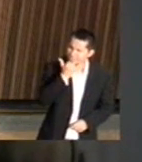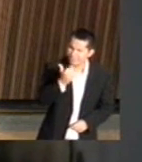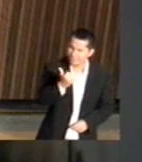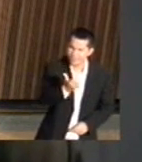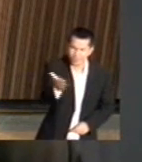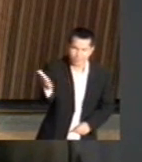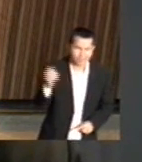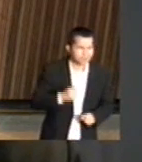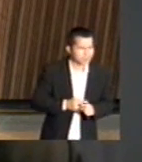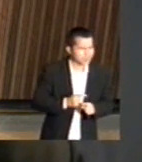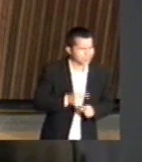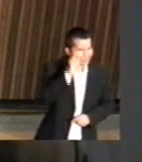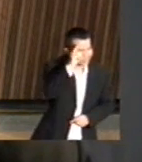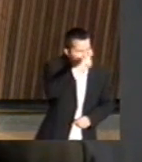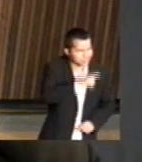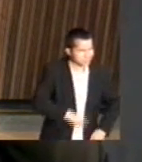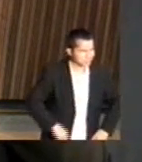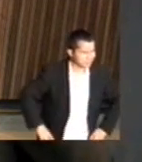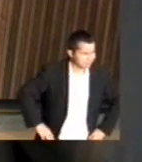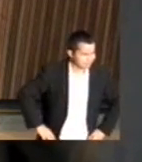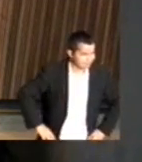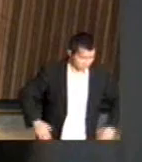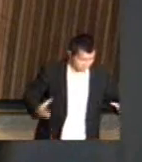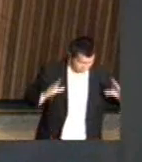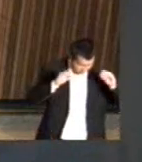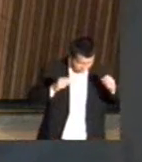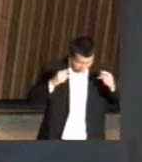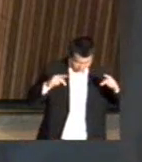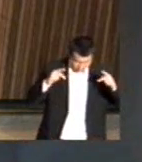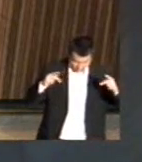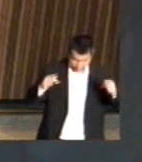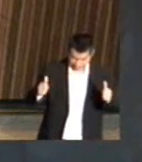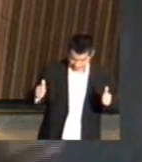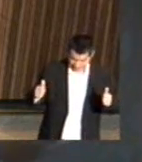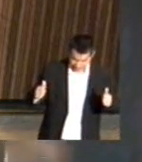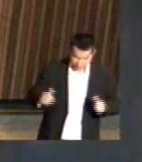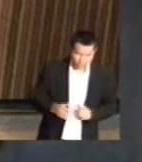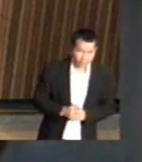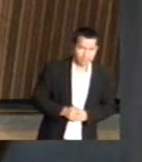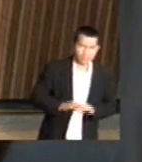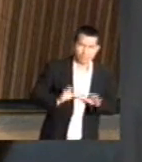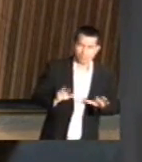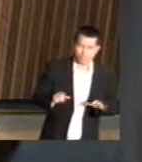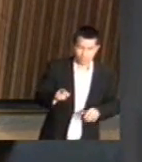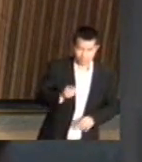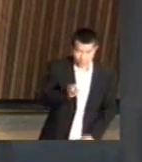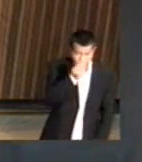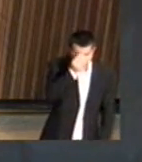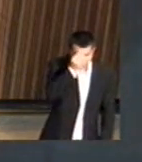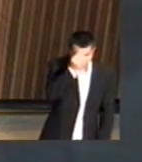então tem alguma coisa errada, porque você não entendeu nada do que eu fiz por você.